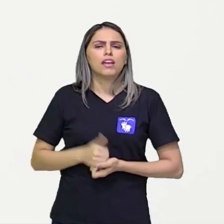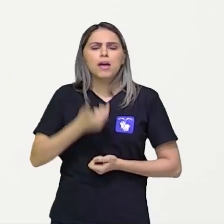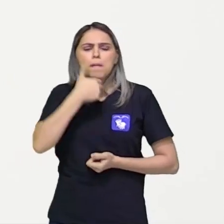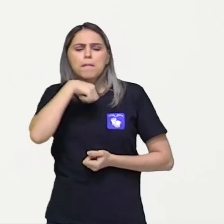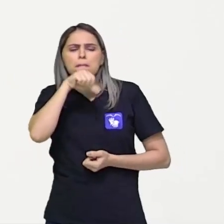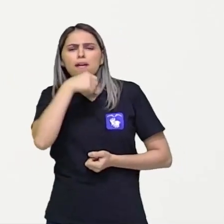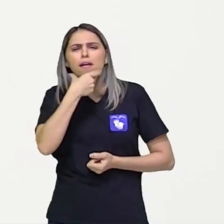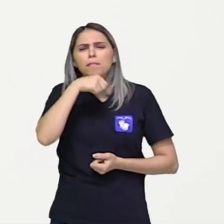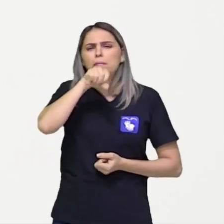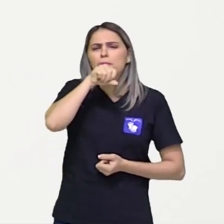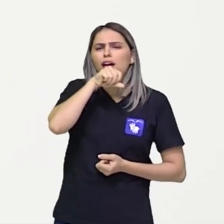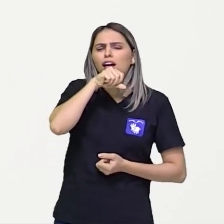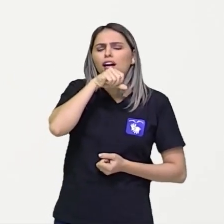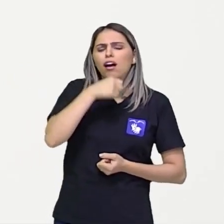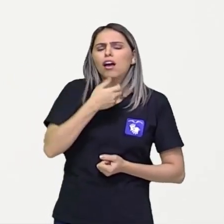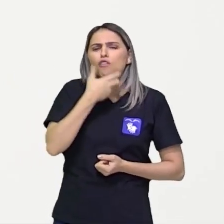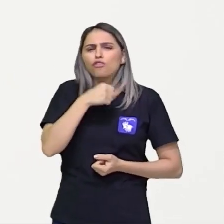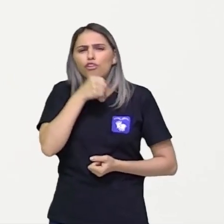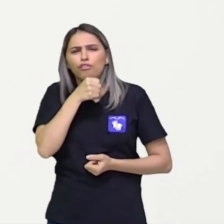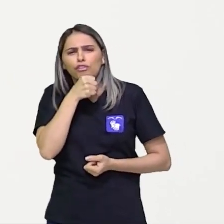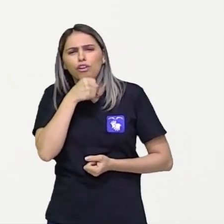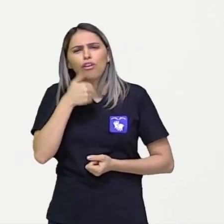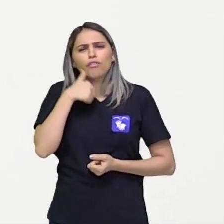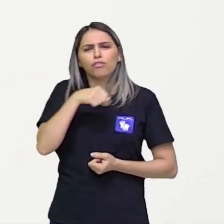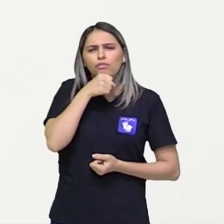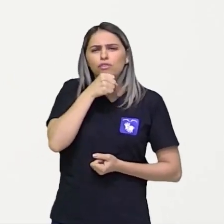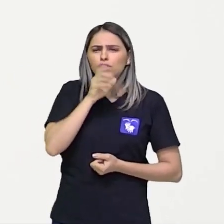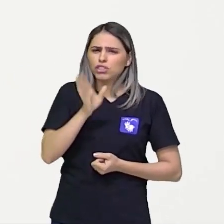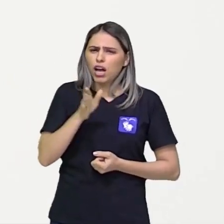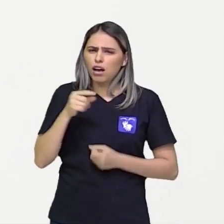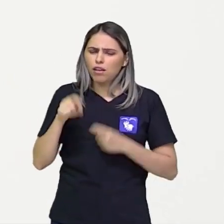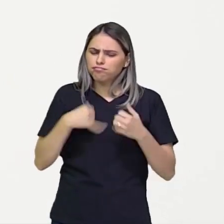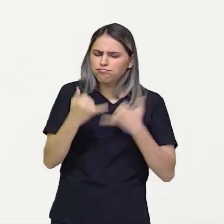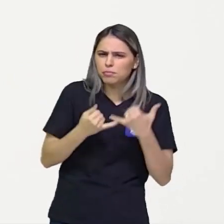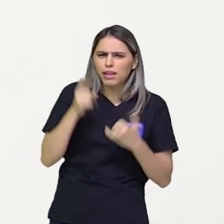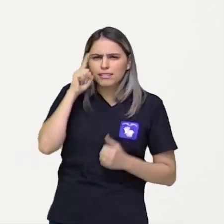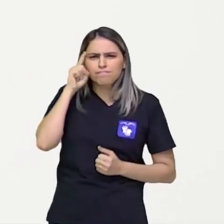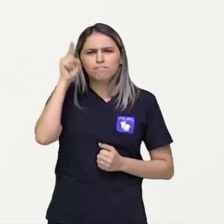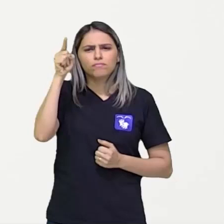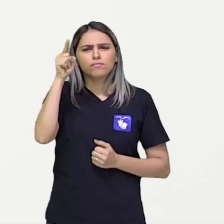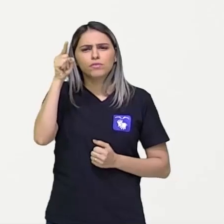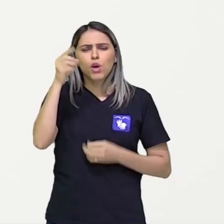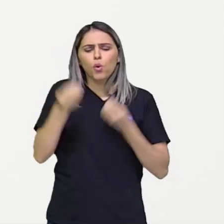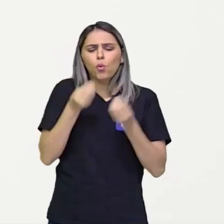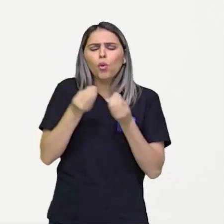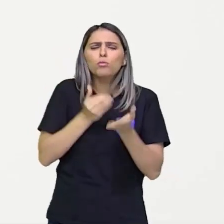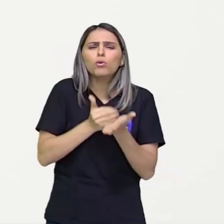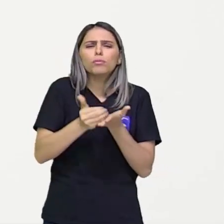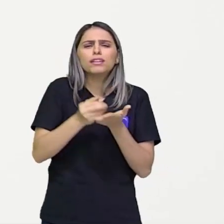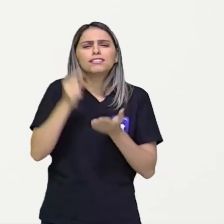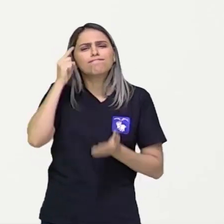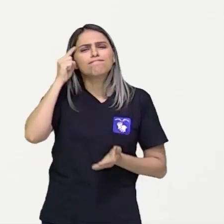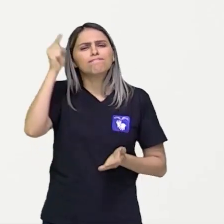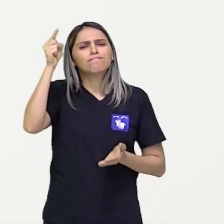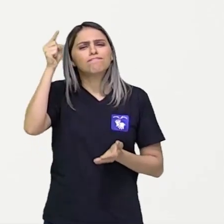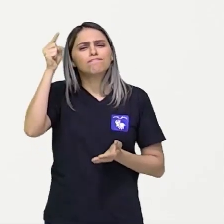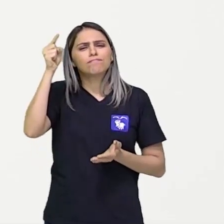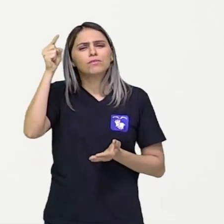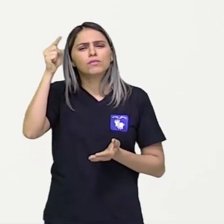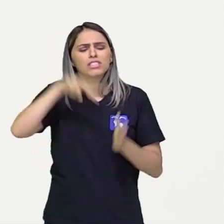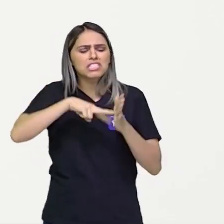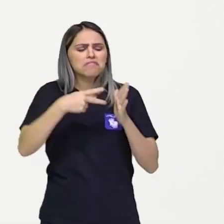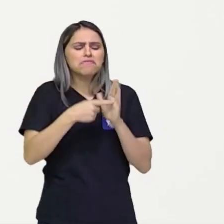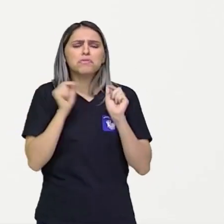a mamãe, a avó, o tio já brincaram de adivinha com vocês? Como é que o adivinha ele começa? O que é o